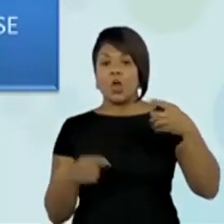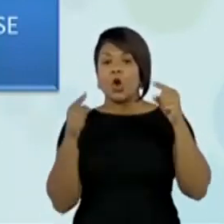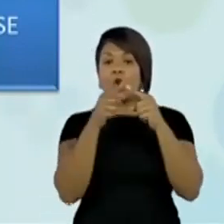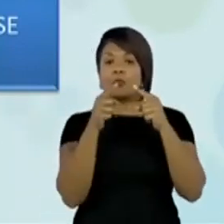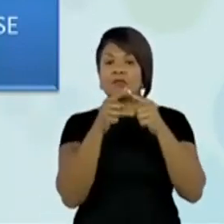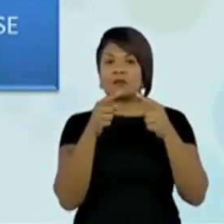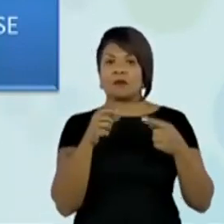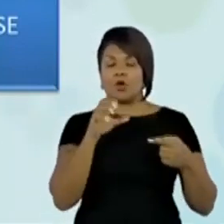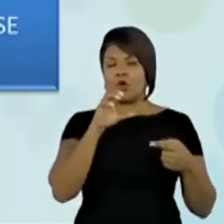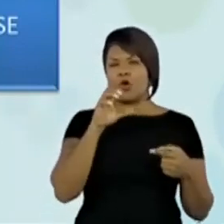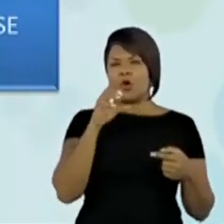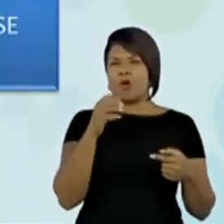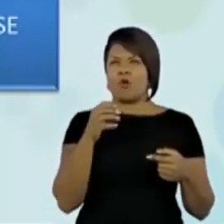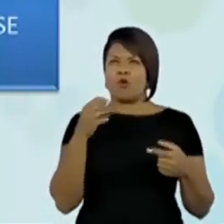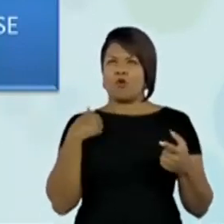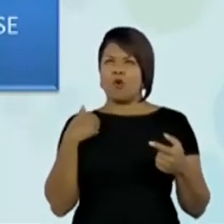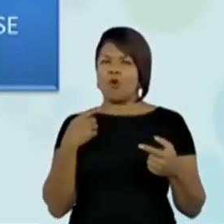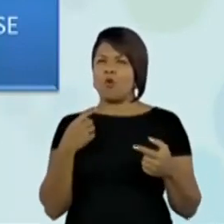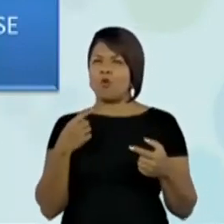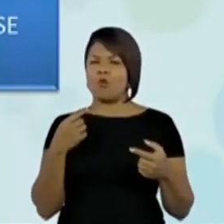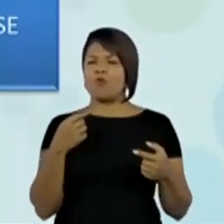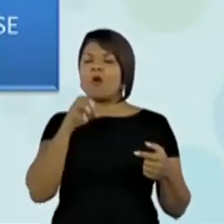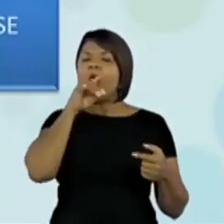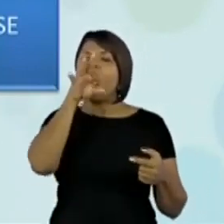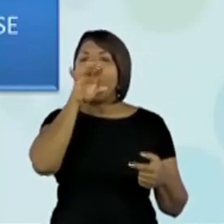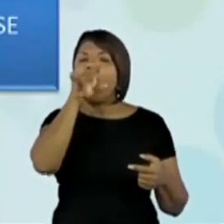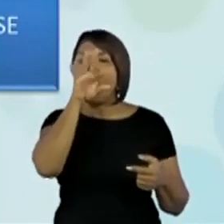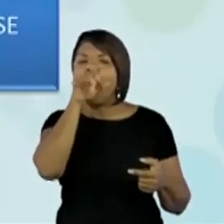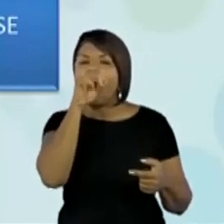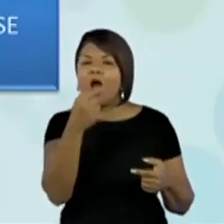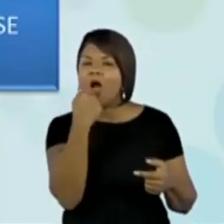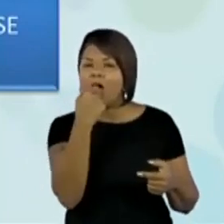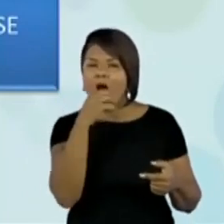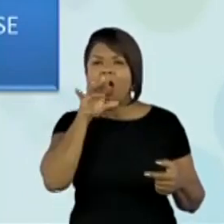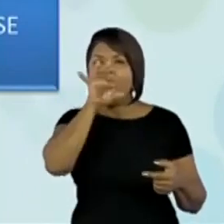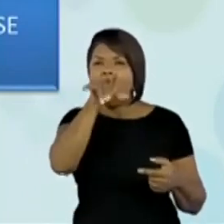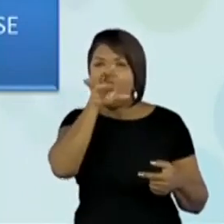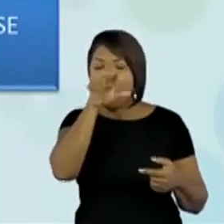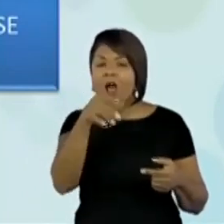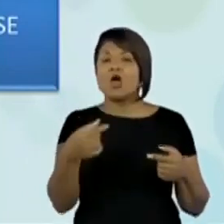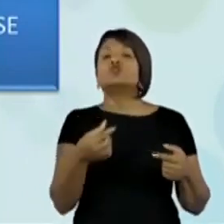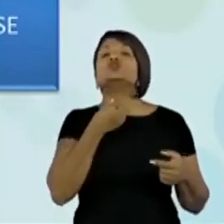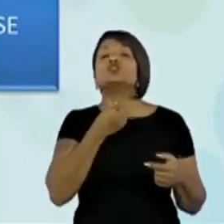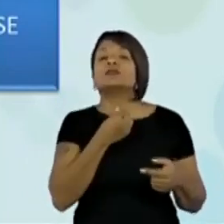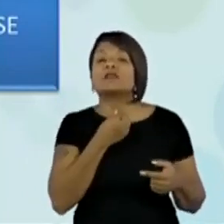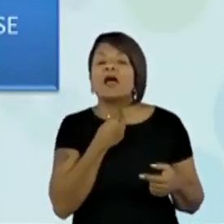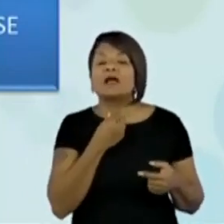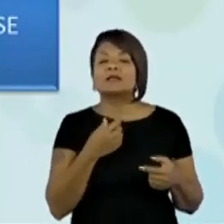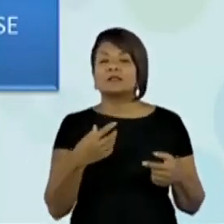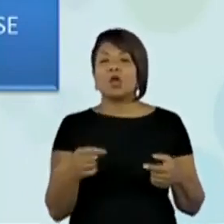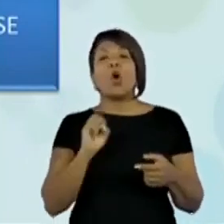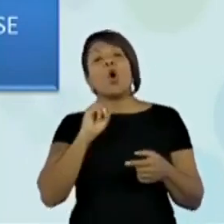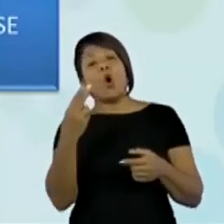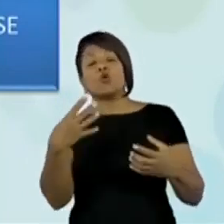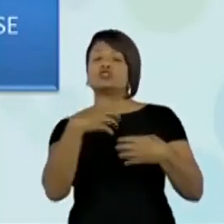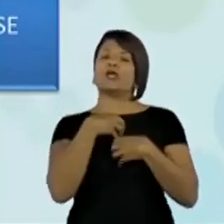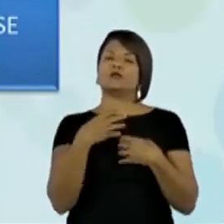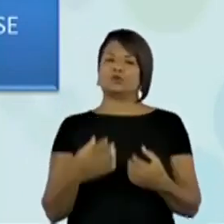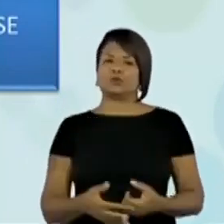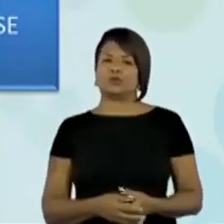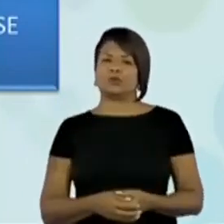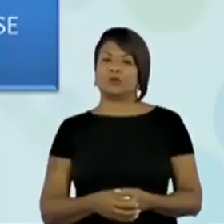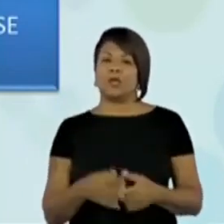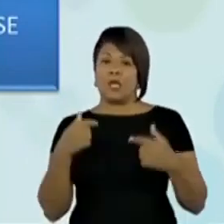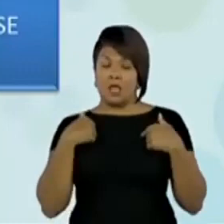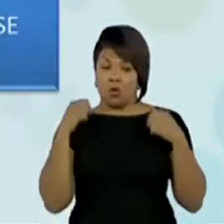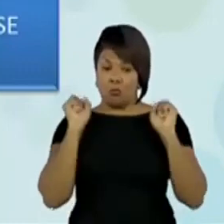esse hálito, com esse sotaque ou com esse jeito? Se eu fosse reescrever o meu texto, eu poderia